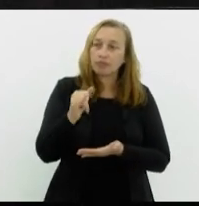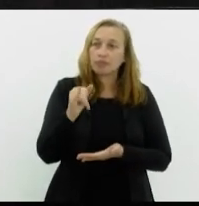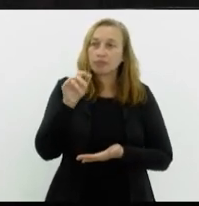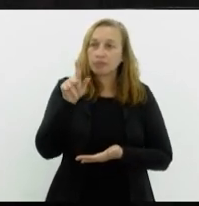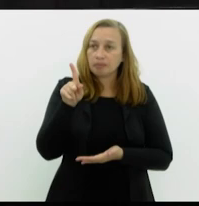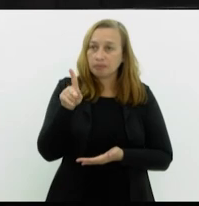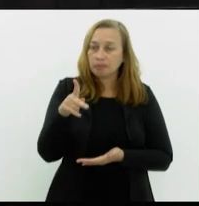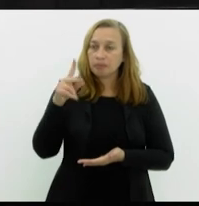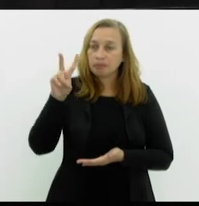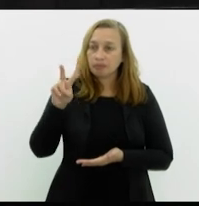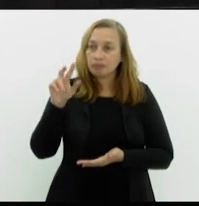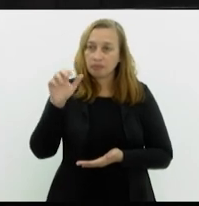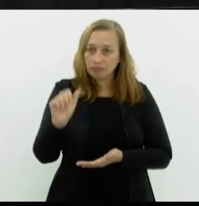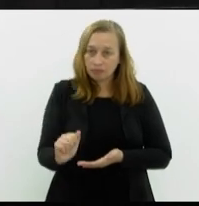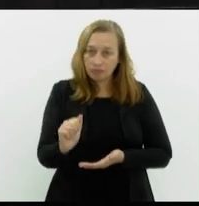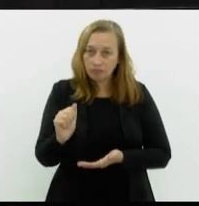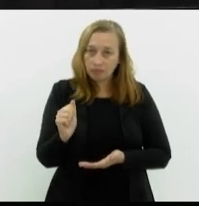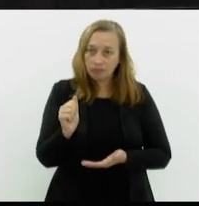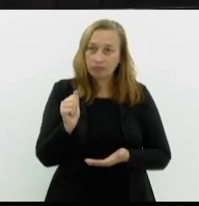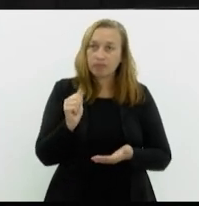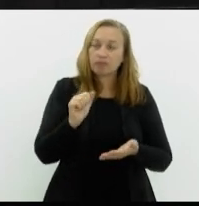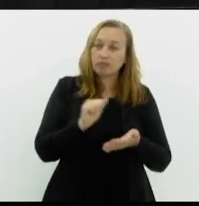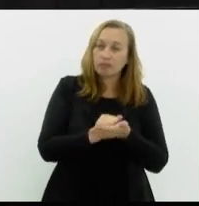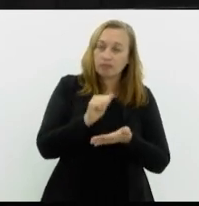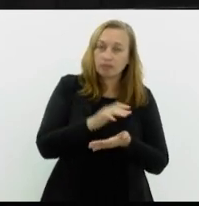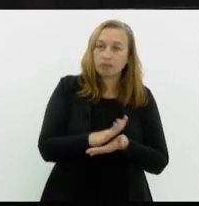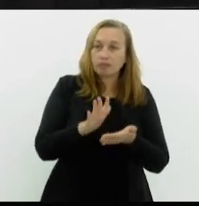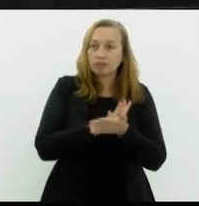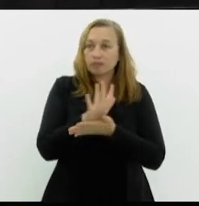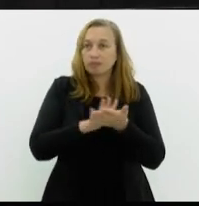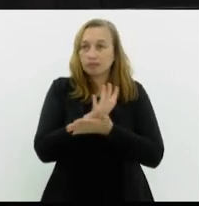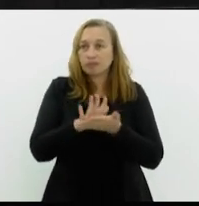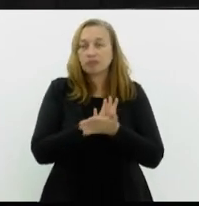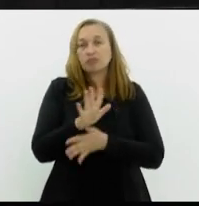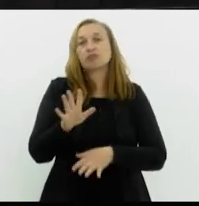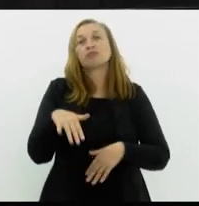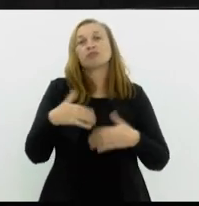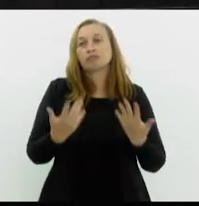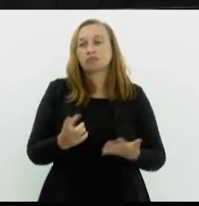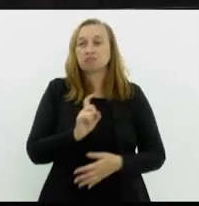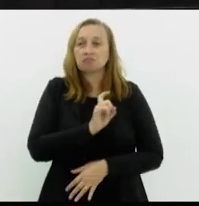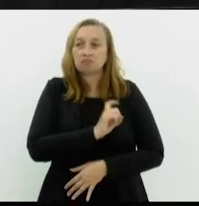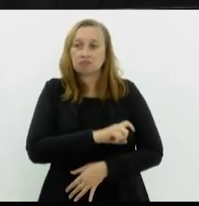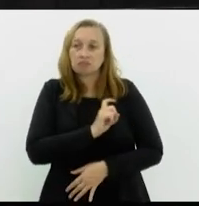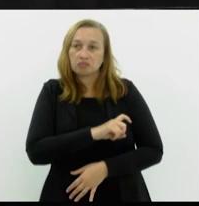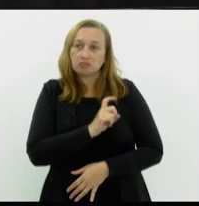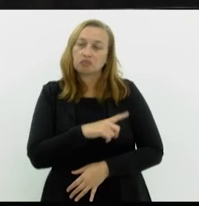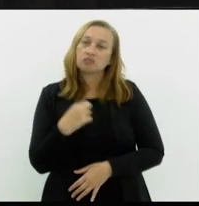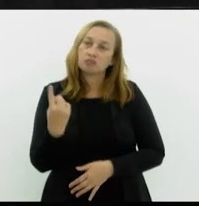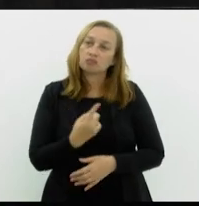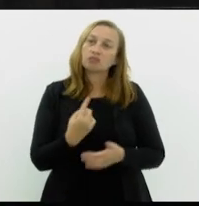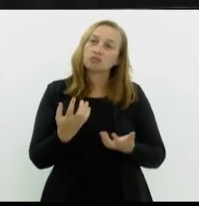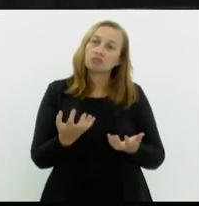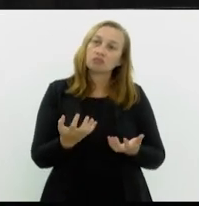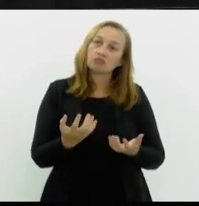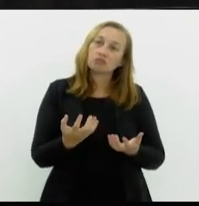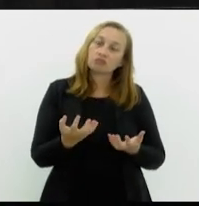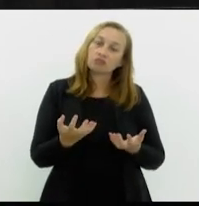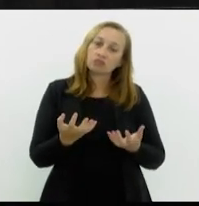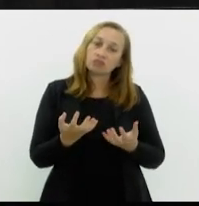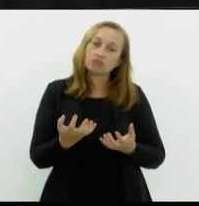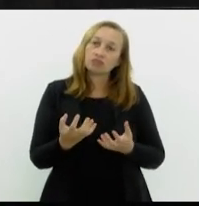depósito, perde o veículo, seu instrumento de trabalho. É contra essa covardia que nós estamos tentando